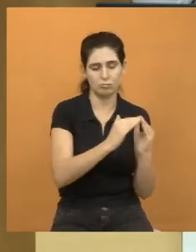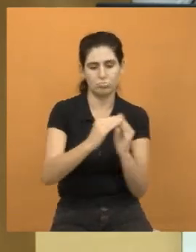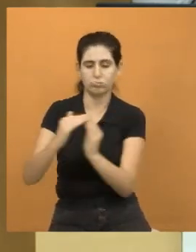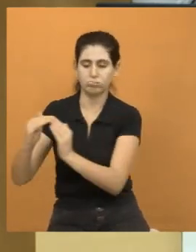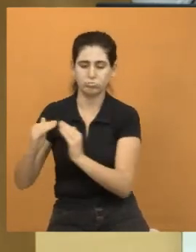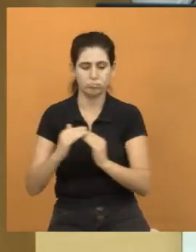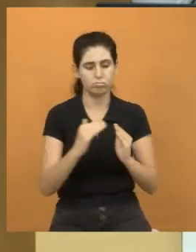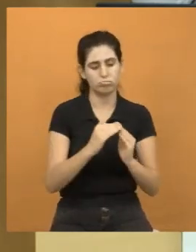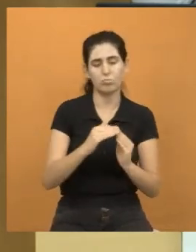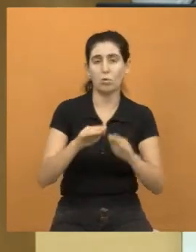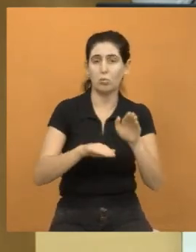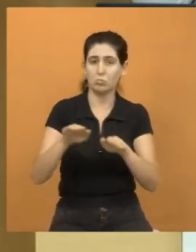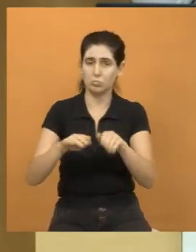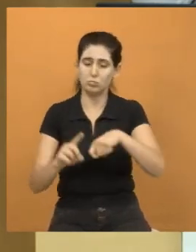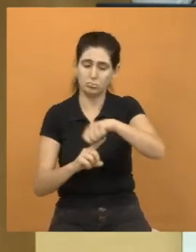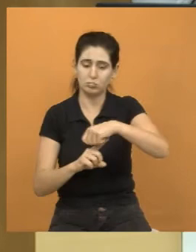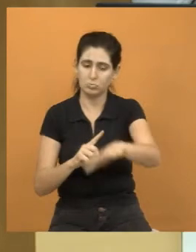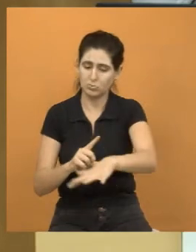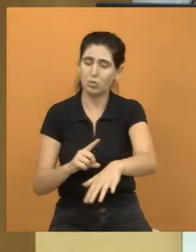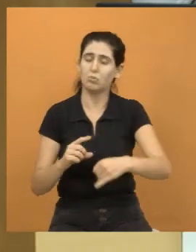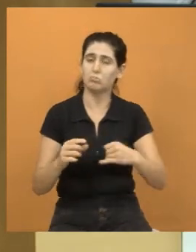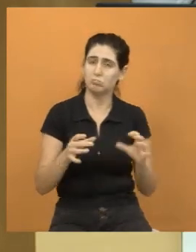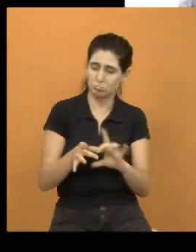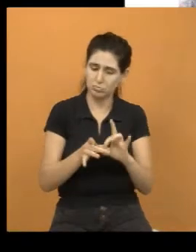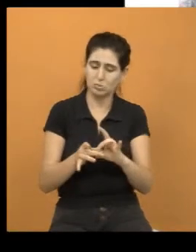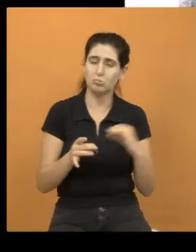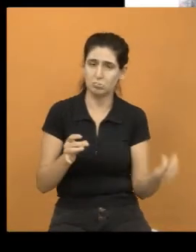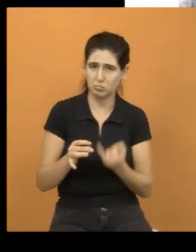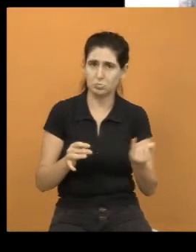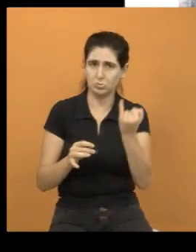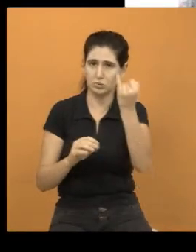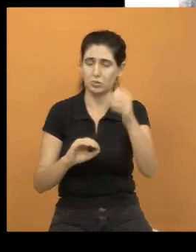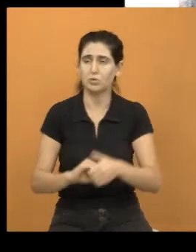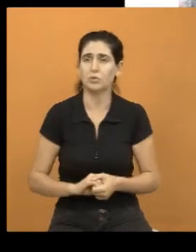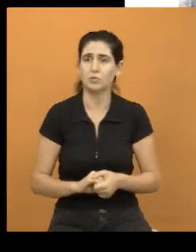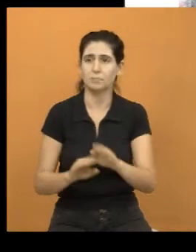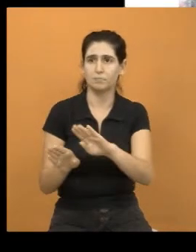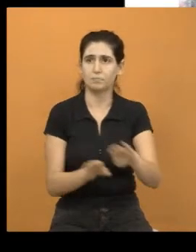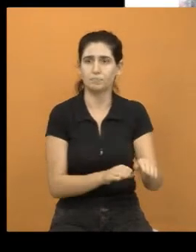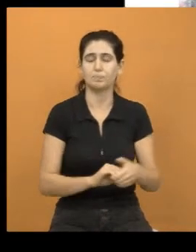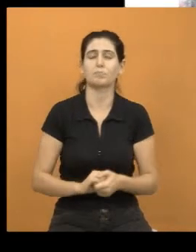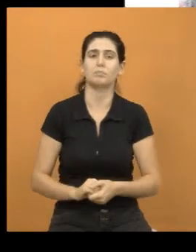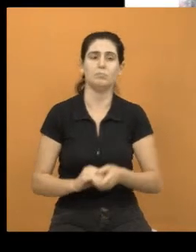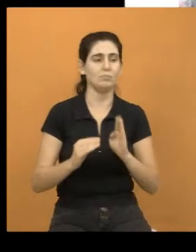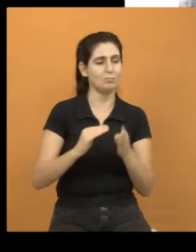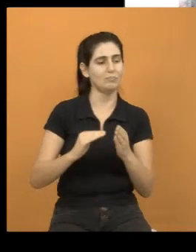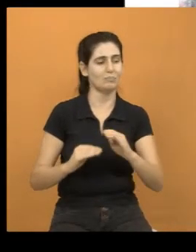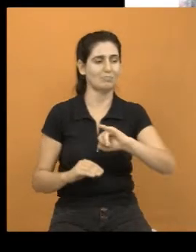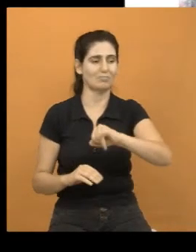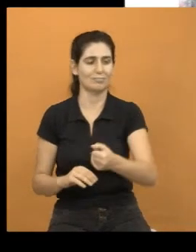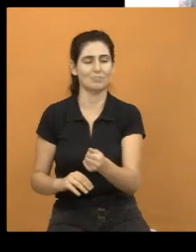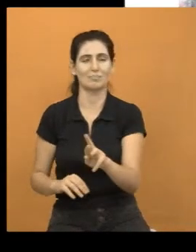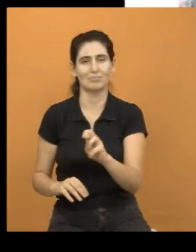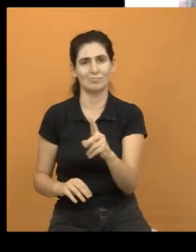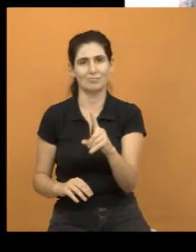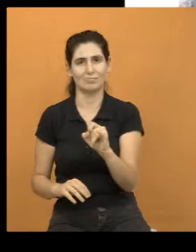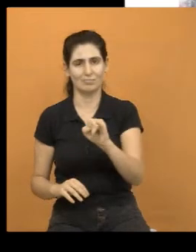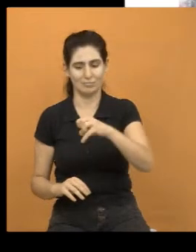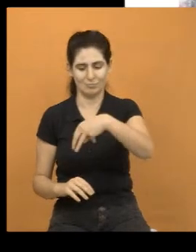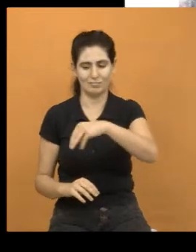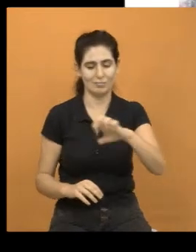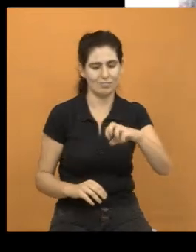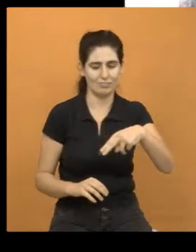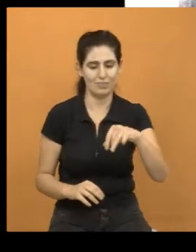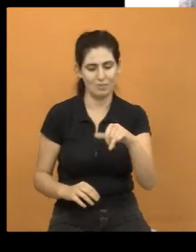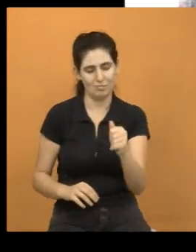controle social. Né? E, por fim, eu ia falar um pouco da história do Jardim Emília, que aqui está mostrando, mas hoje não vai dar tempo. Mas aqui